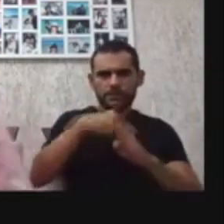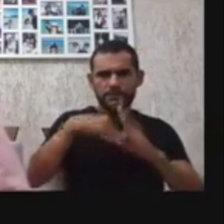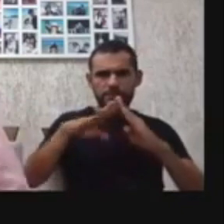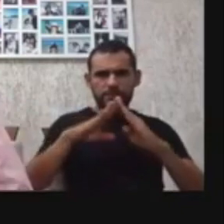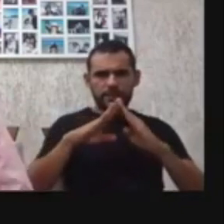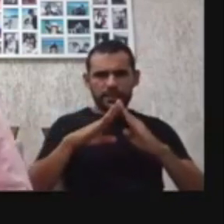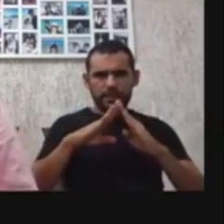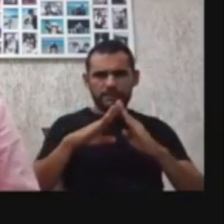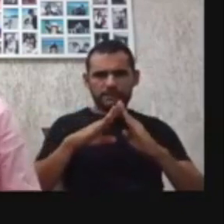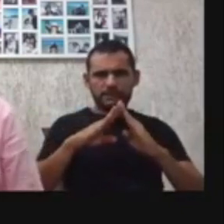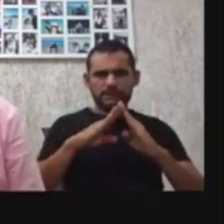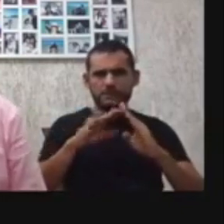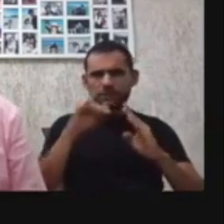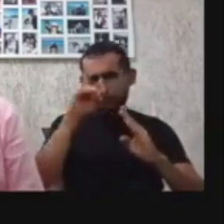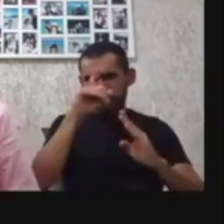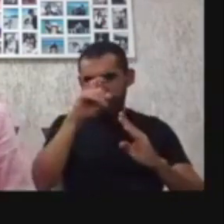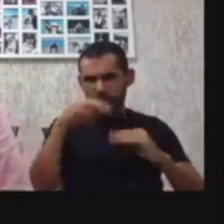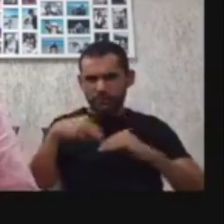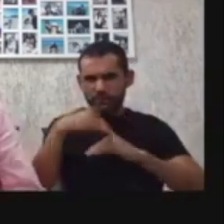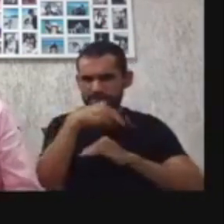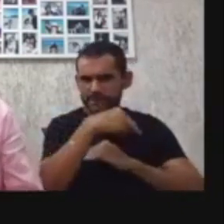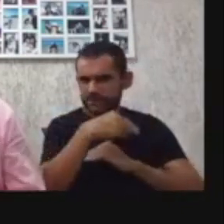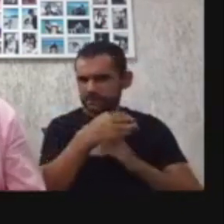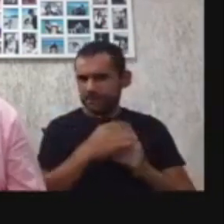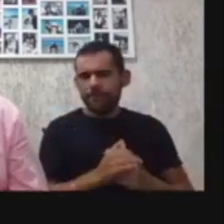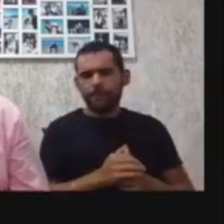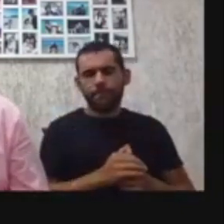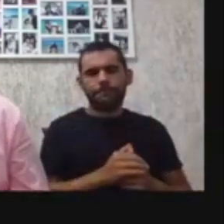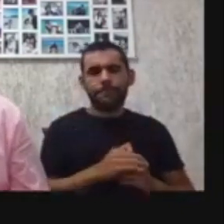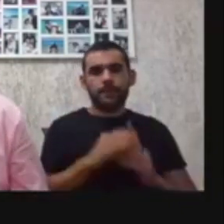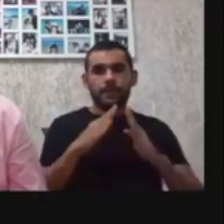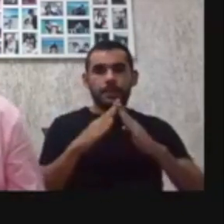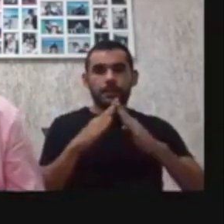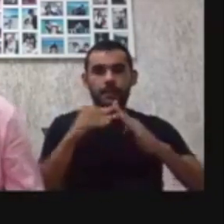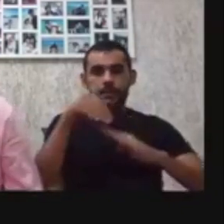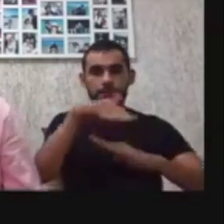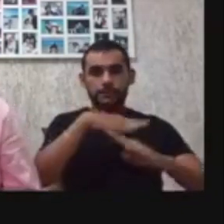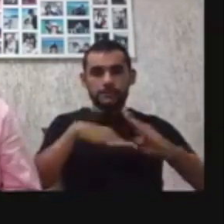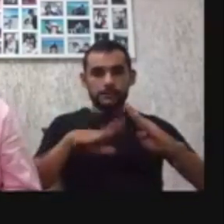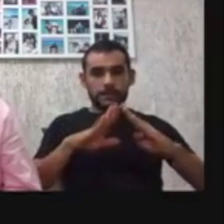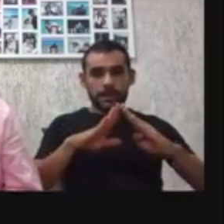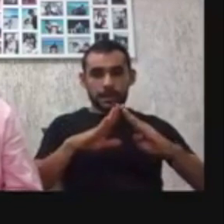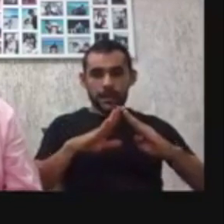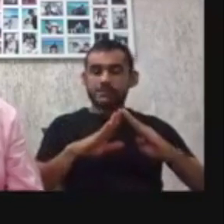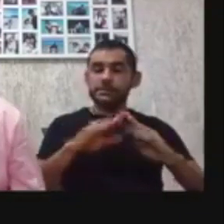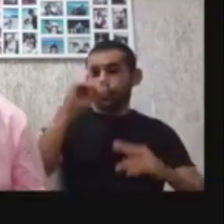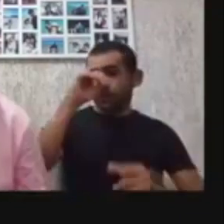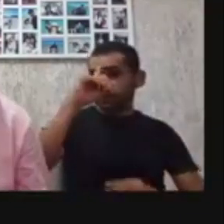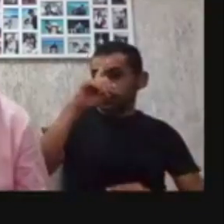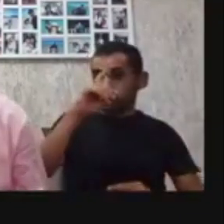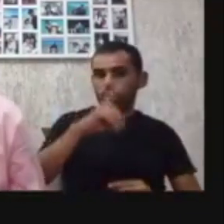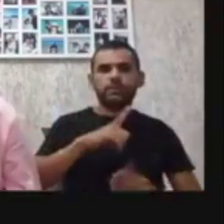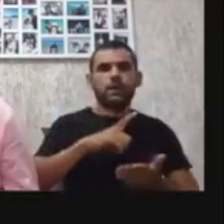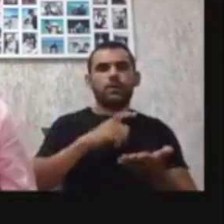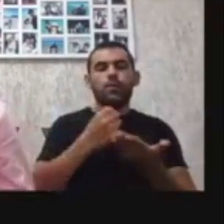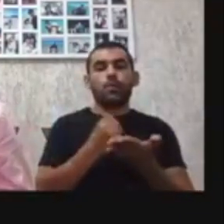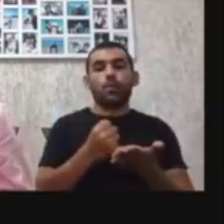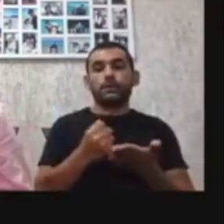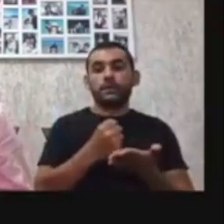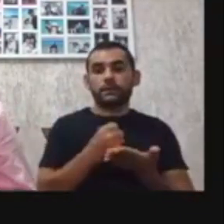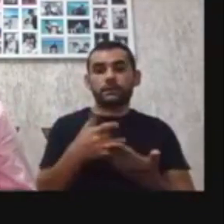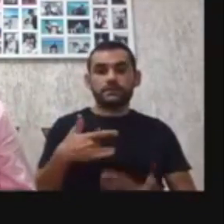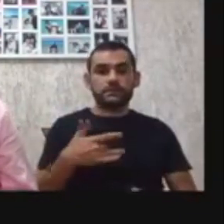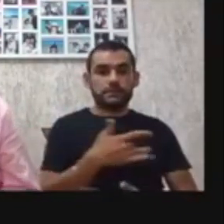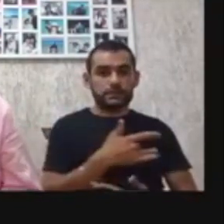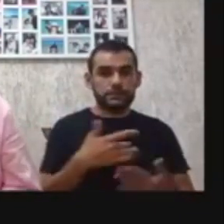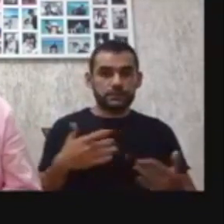exemplo? Adriano, a Santa Casa com o hospital, elas têm uma contratualização com a Secretaria de